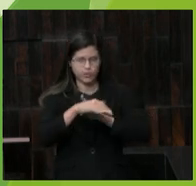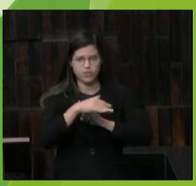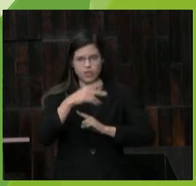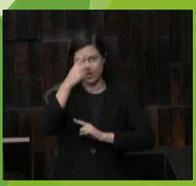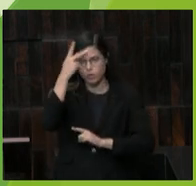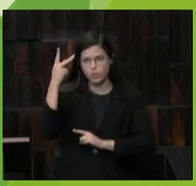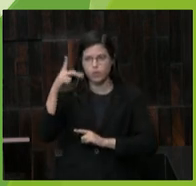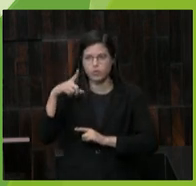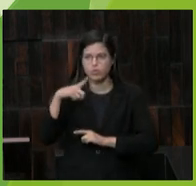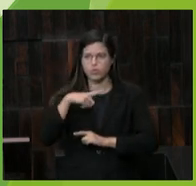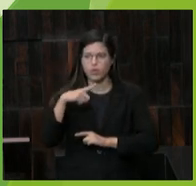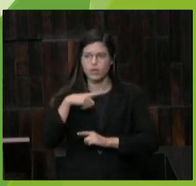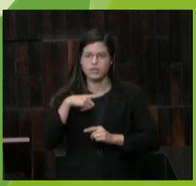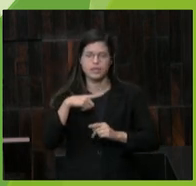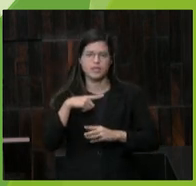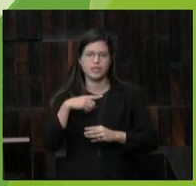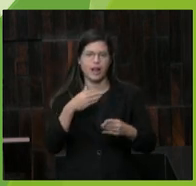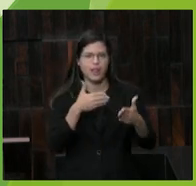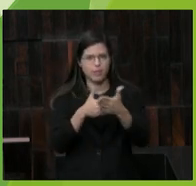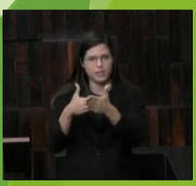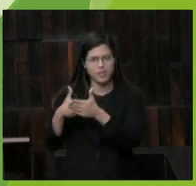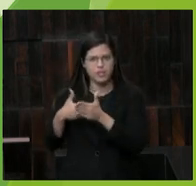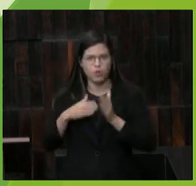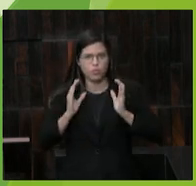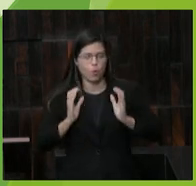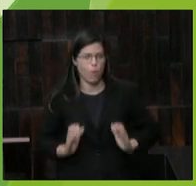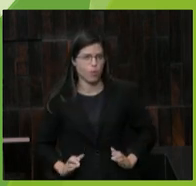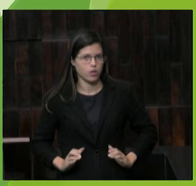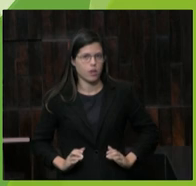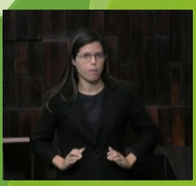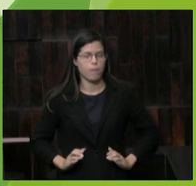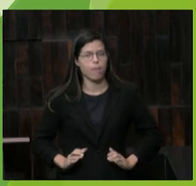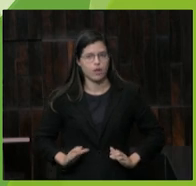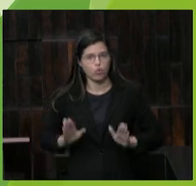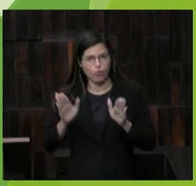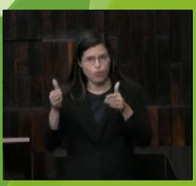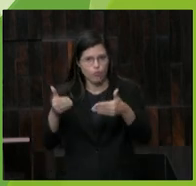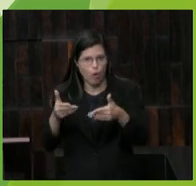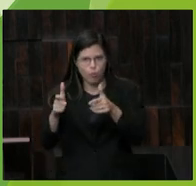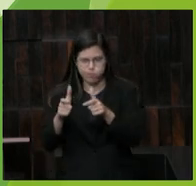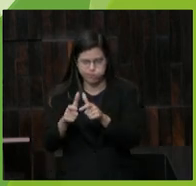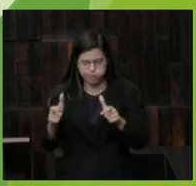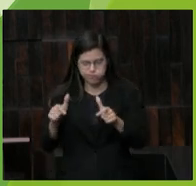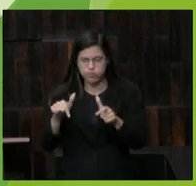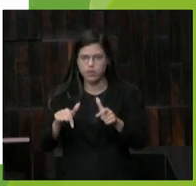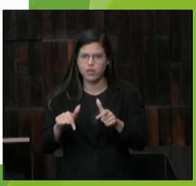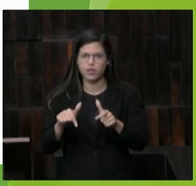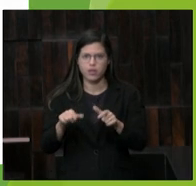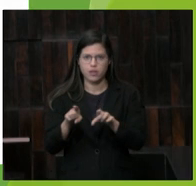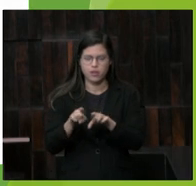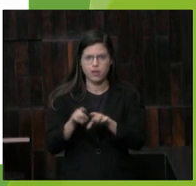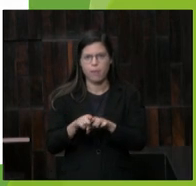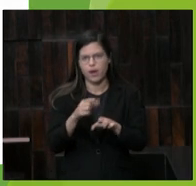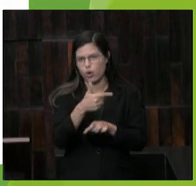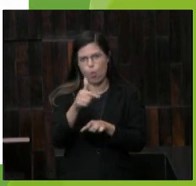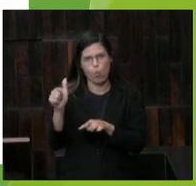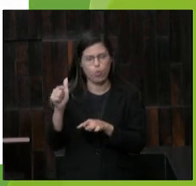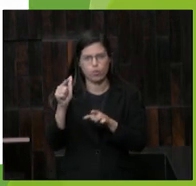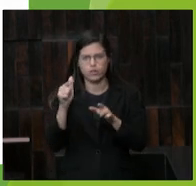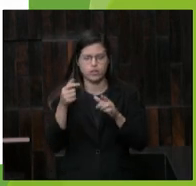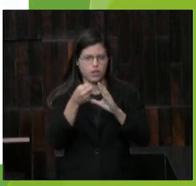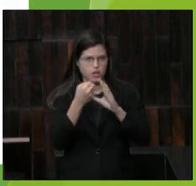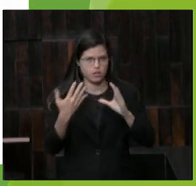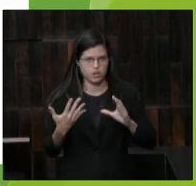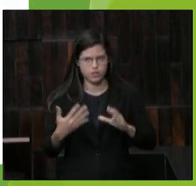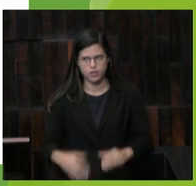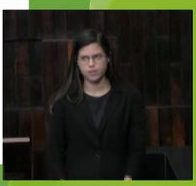padrões restritos de comportamento, hiperfoco e comorbidades. Aí já no próximo slide, isso